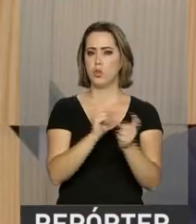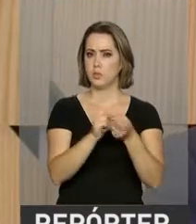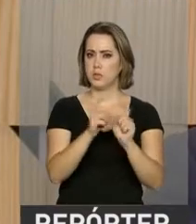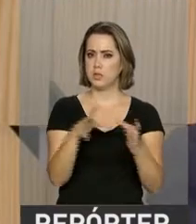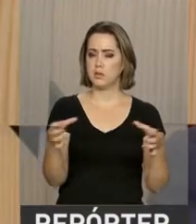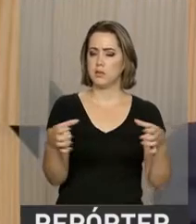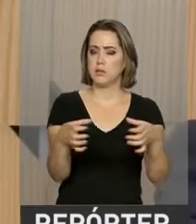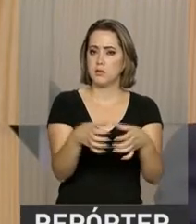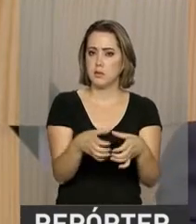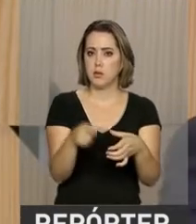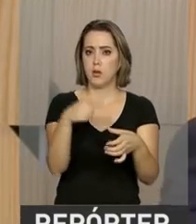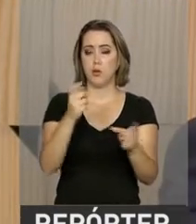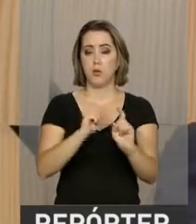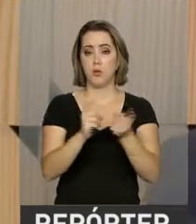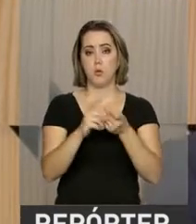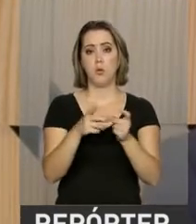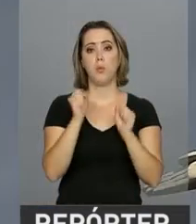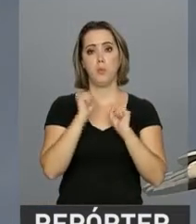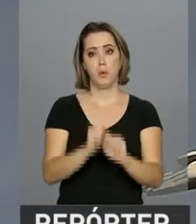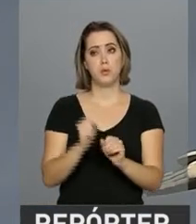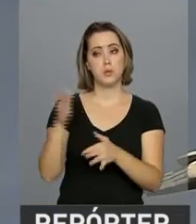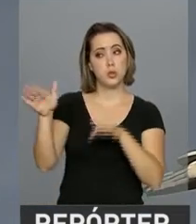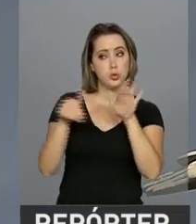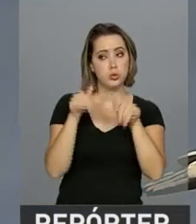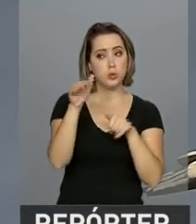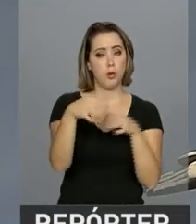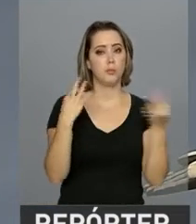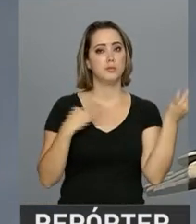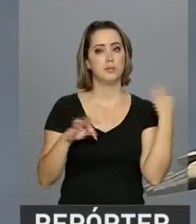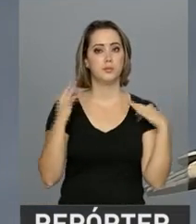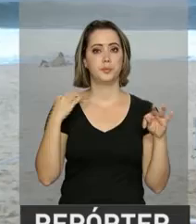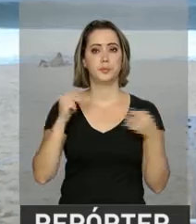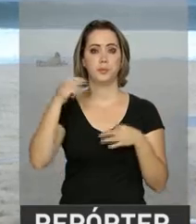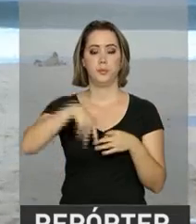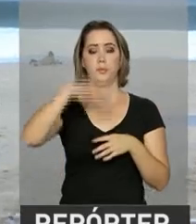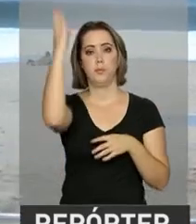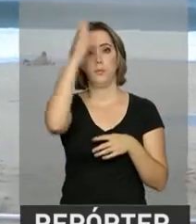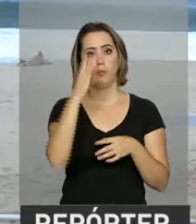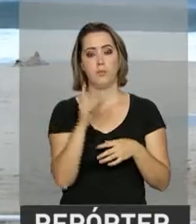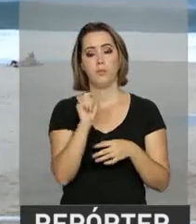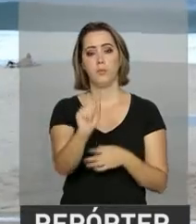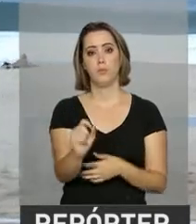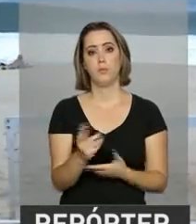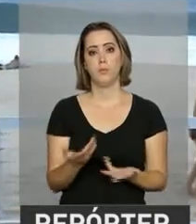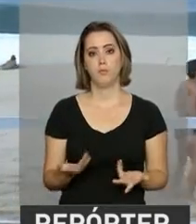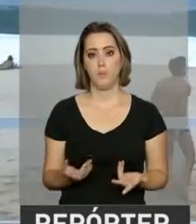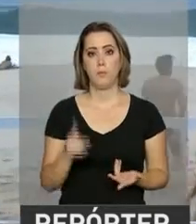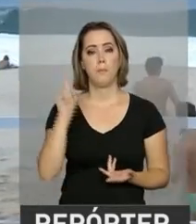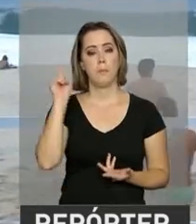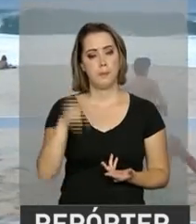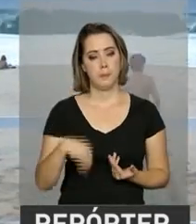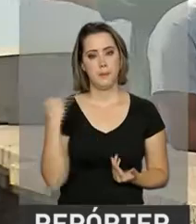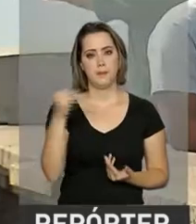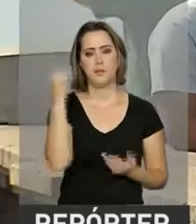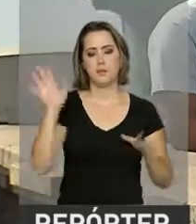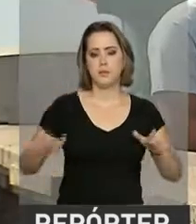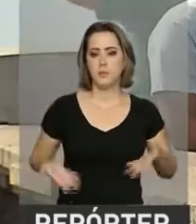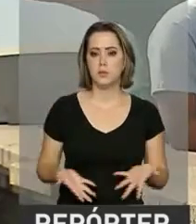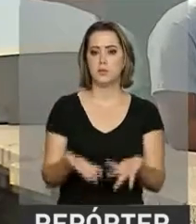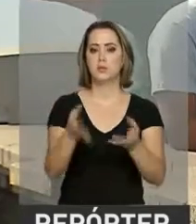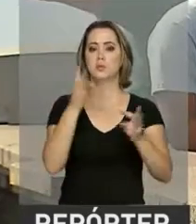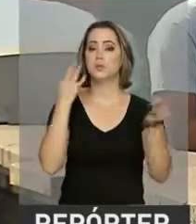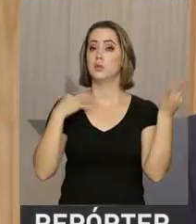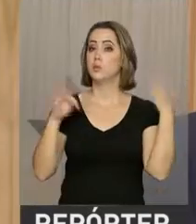investir em captar mais turistas para o presidente da embratur essas medidas são essenciais para estimular o turismo